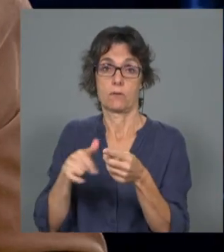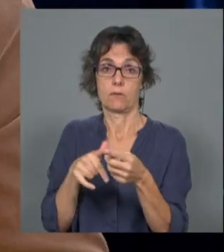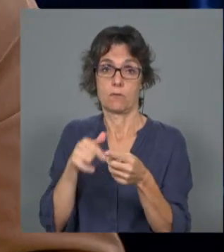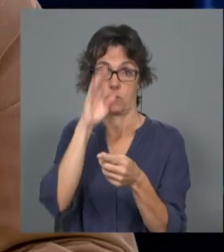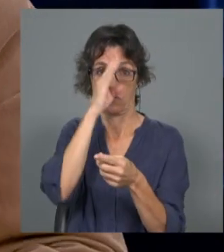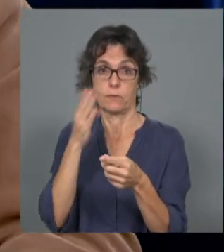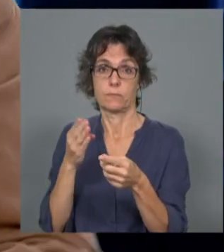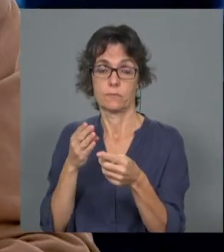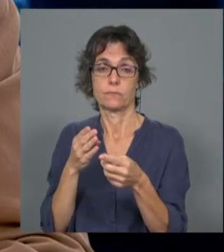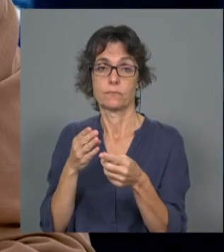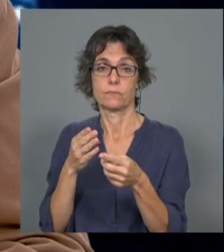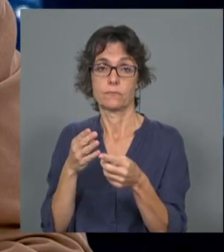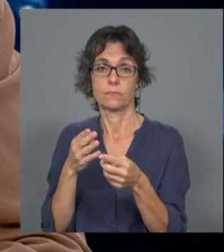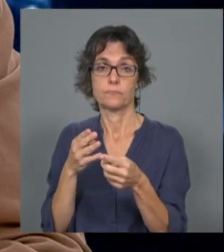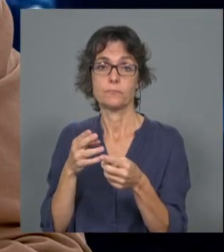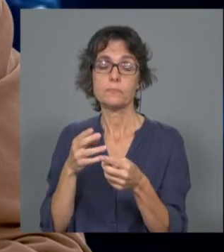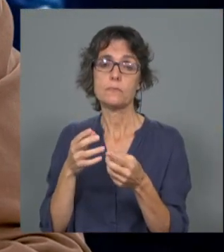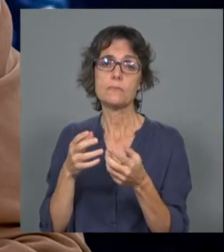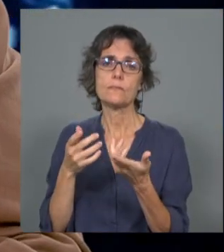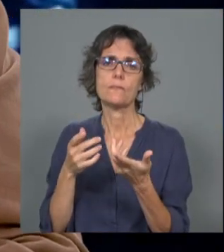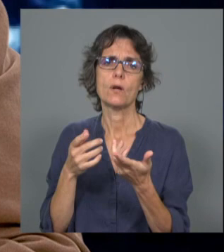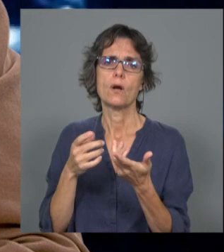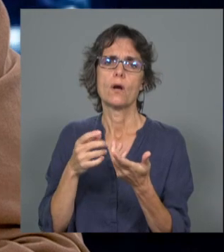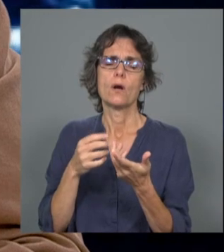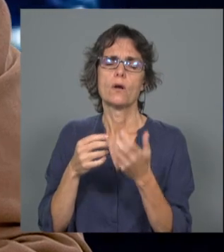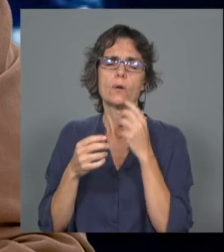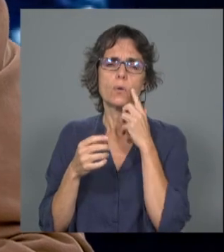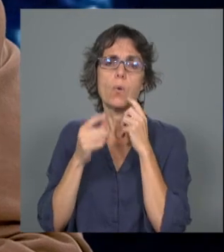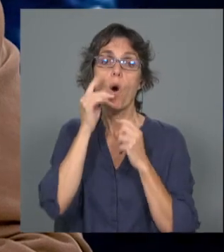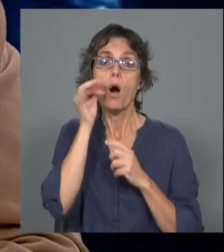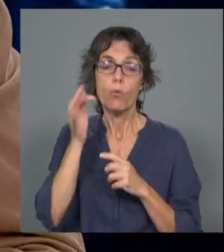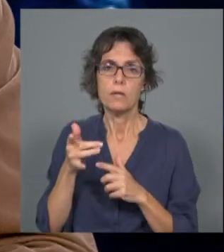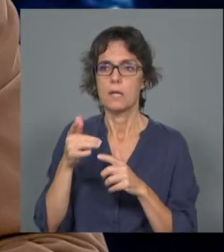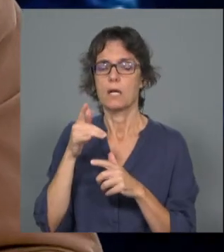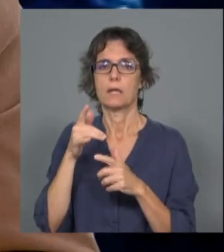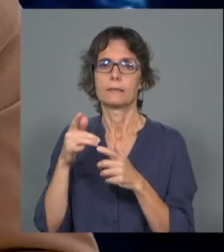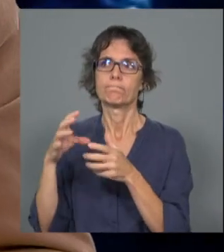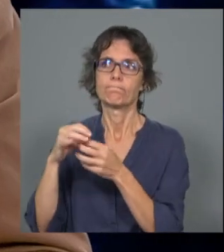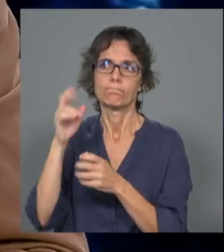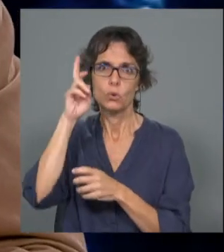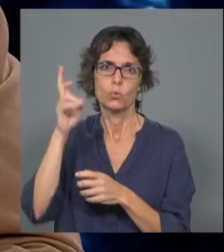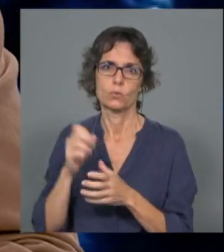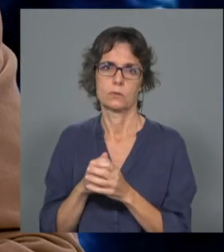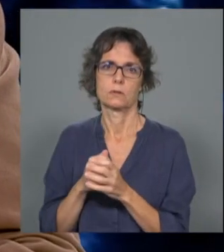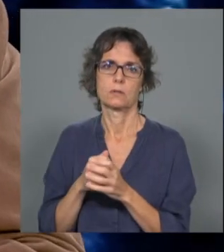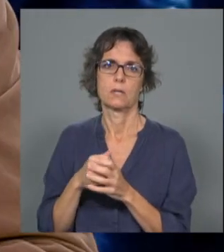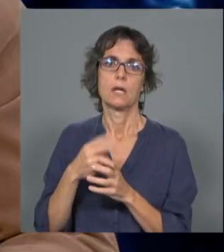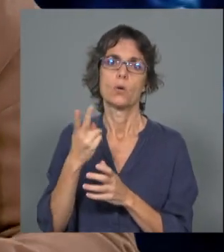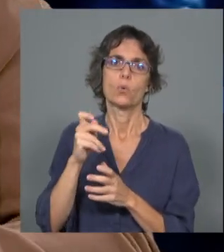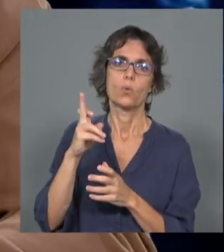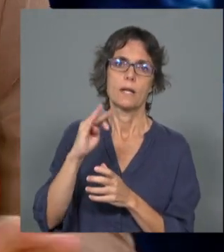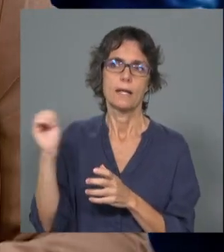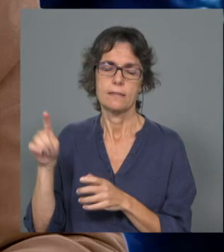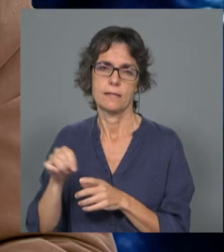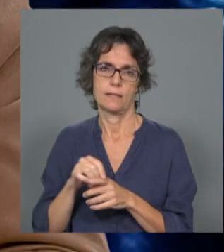Como seja a Hungria, que sempre teve muitas dependências da Rússia e da União Soviética, a Polónia,